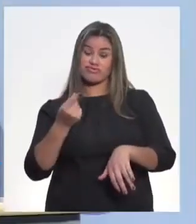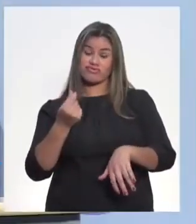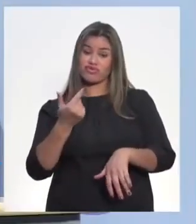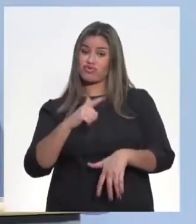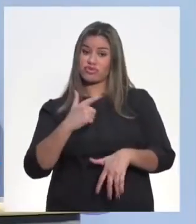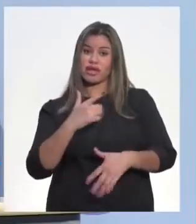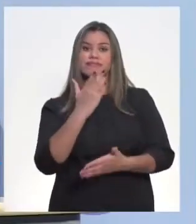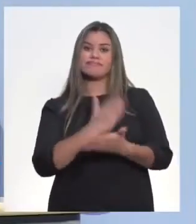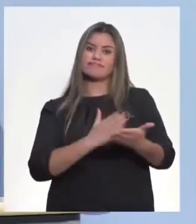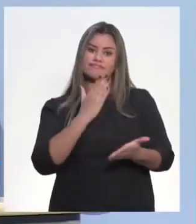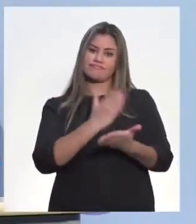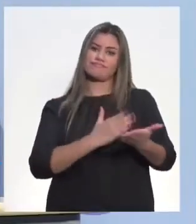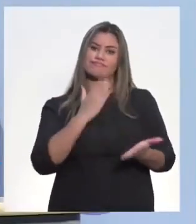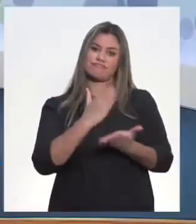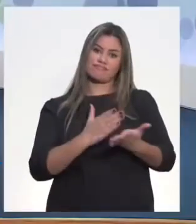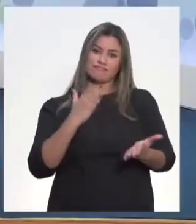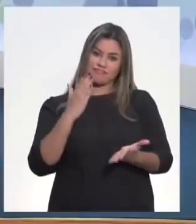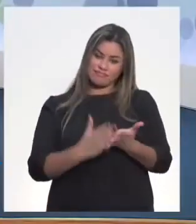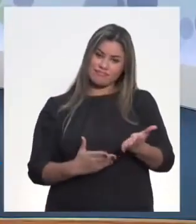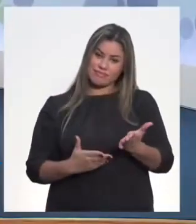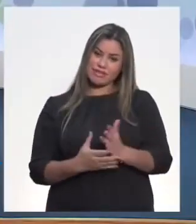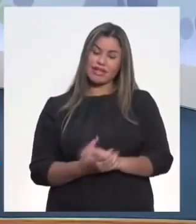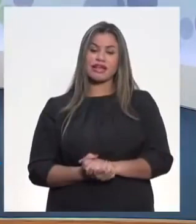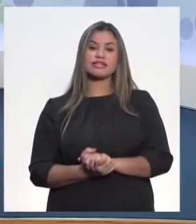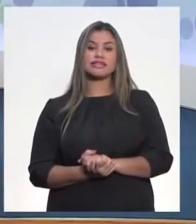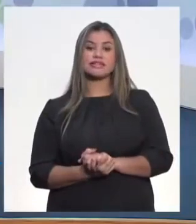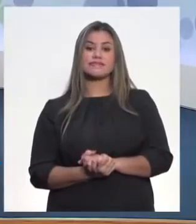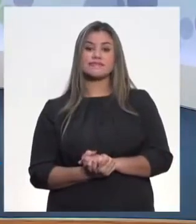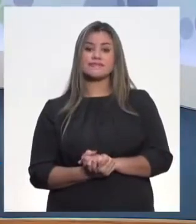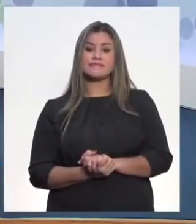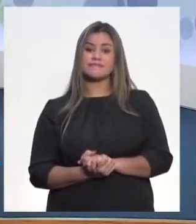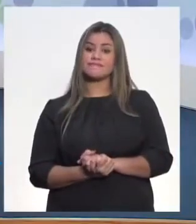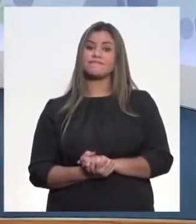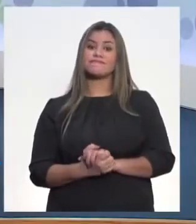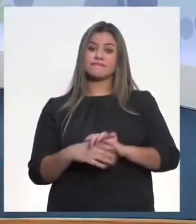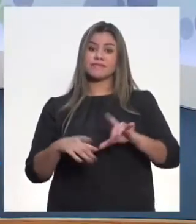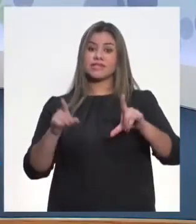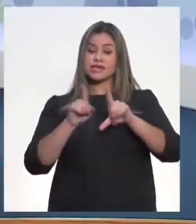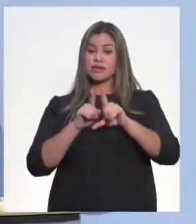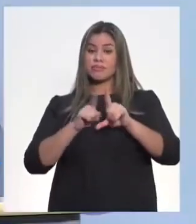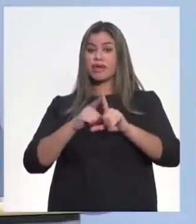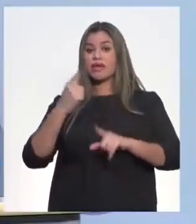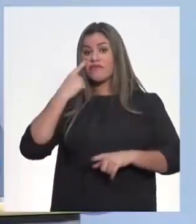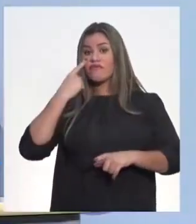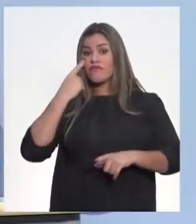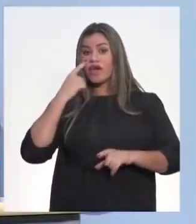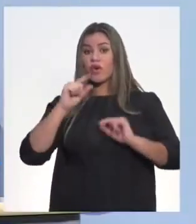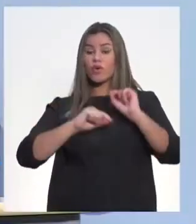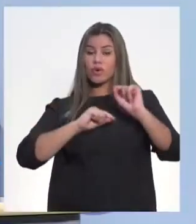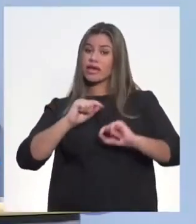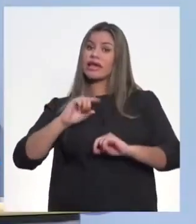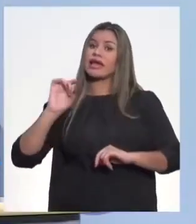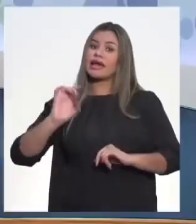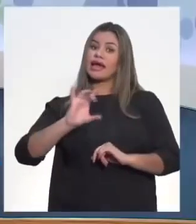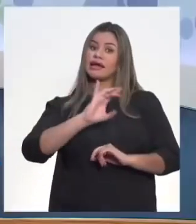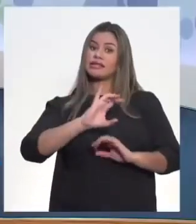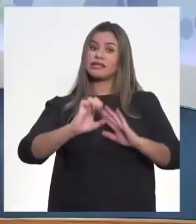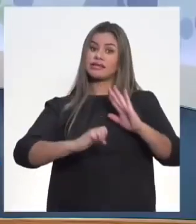entra também, acho que é bem interessante para muitos, ver o quanto de juros cada empresa está cobrando.